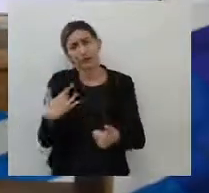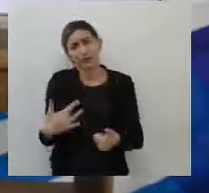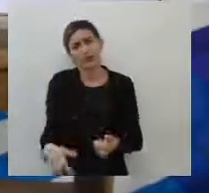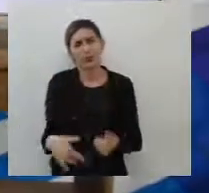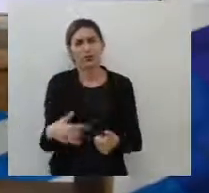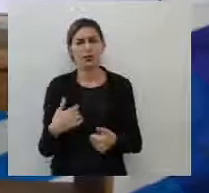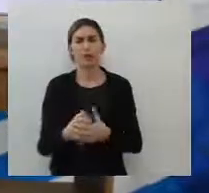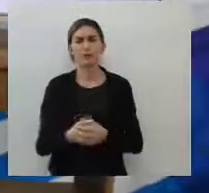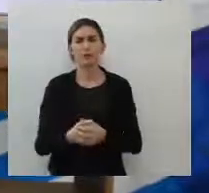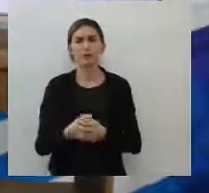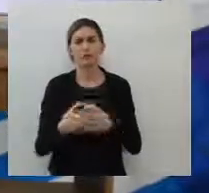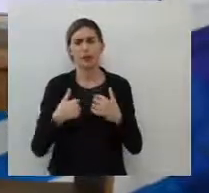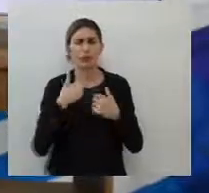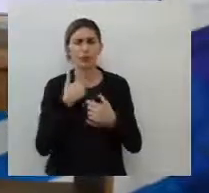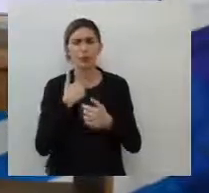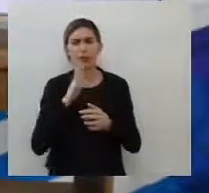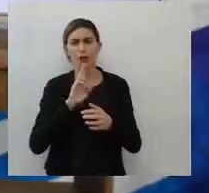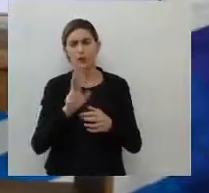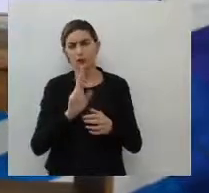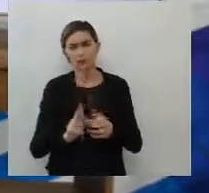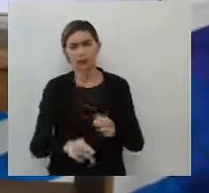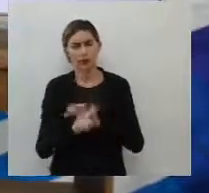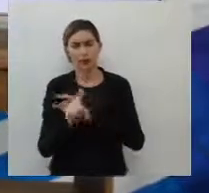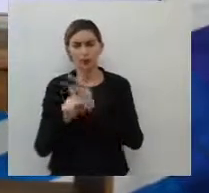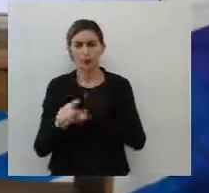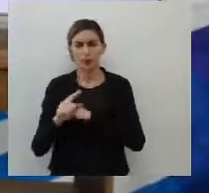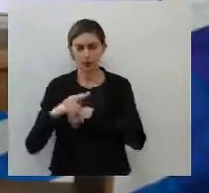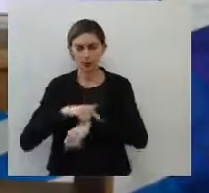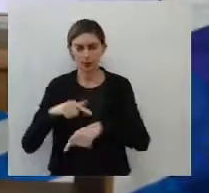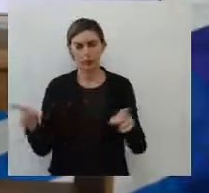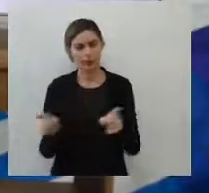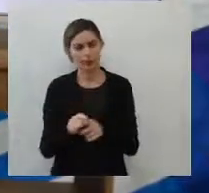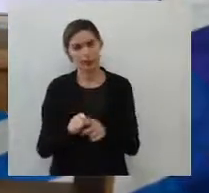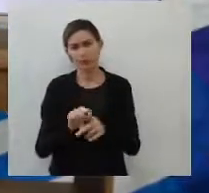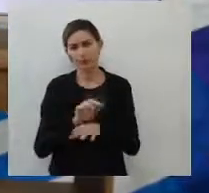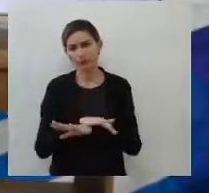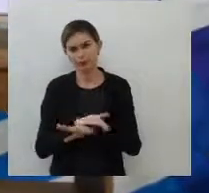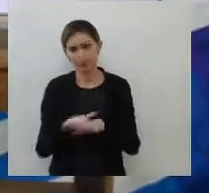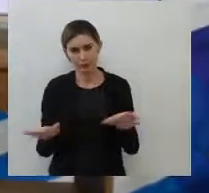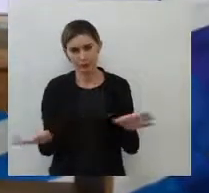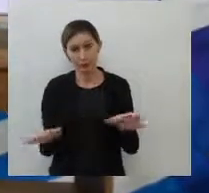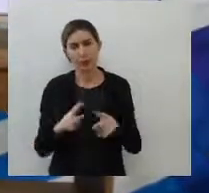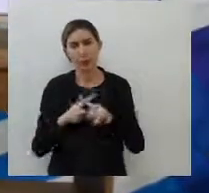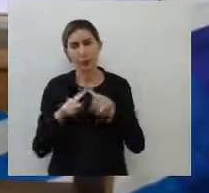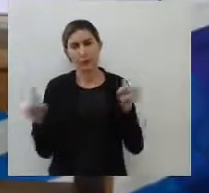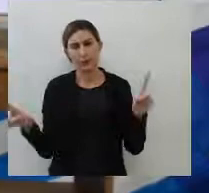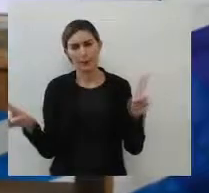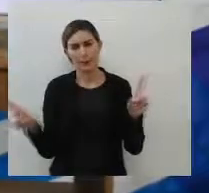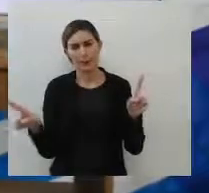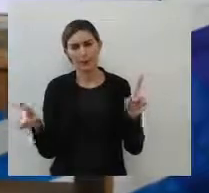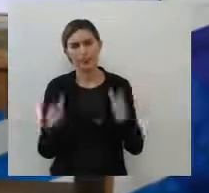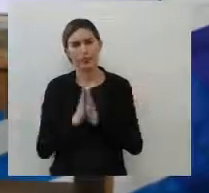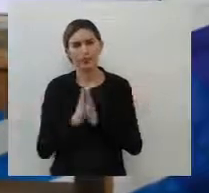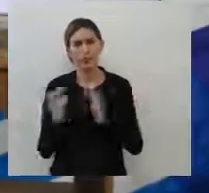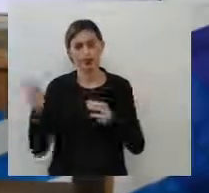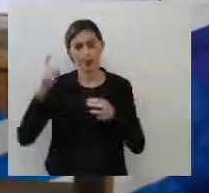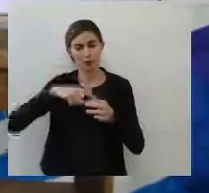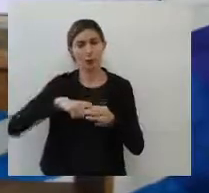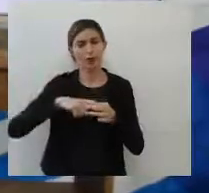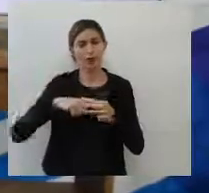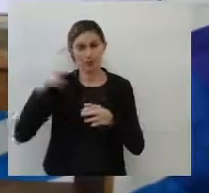Infelizmente, eu não vou poder responder mais nenhuma pergunta, porque nosso tempo está acabando. Mas a gente